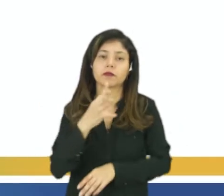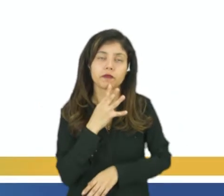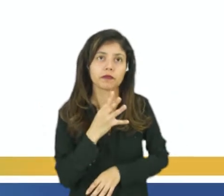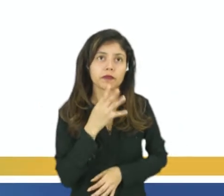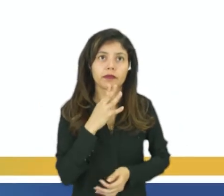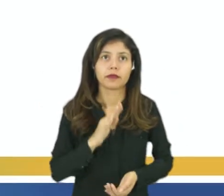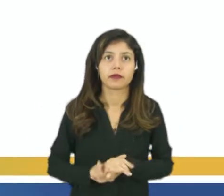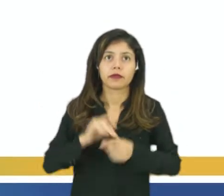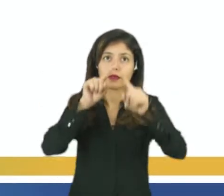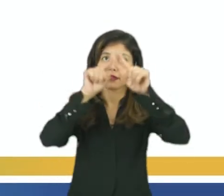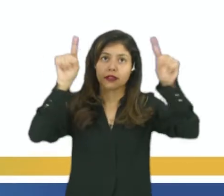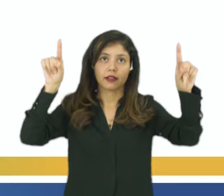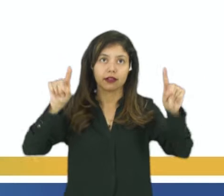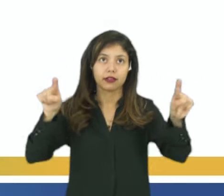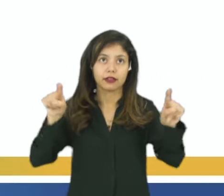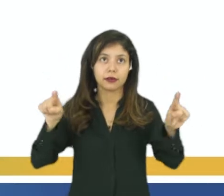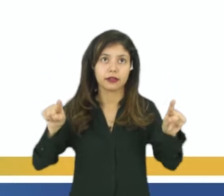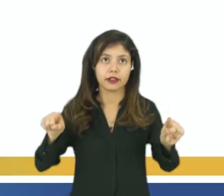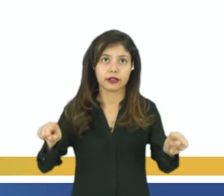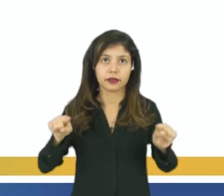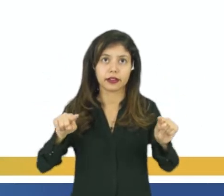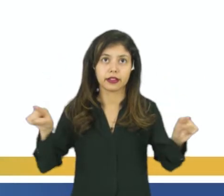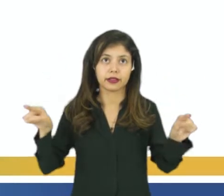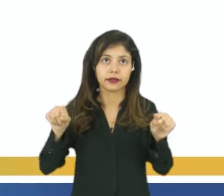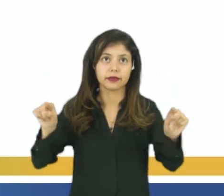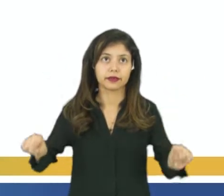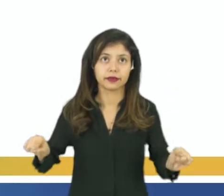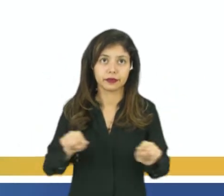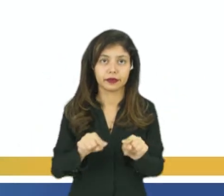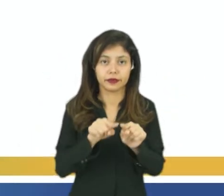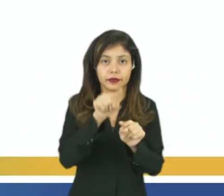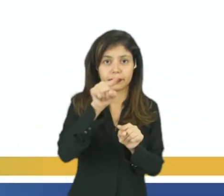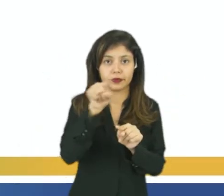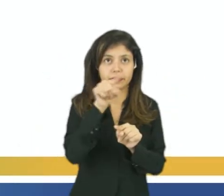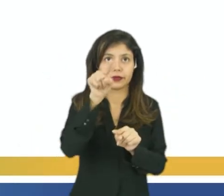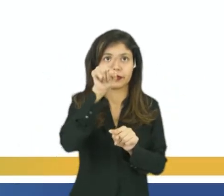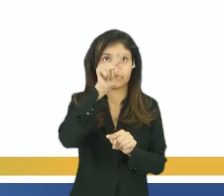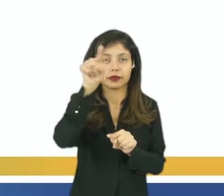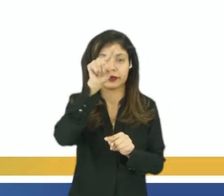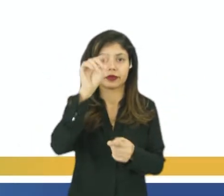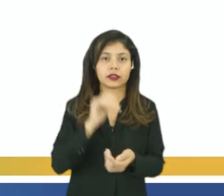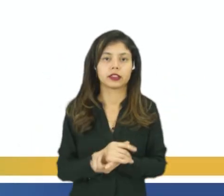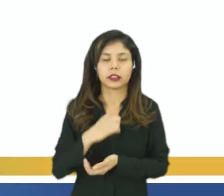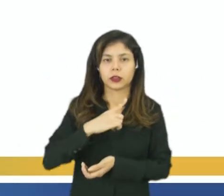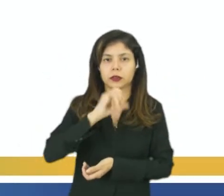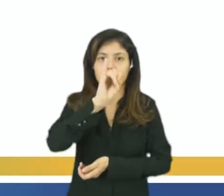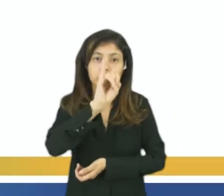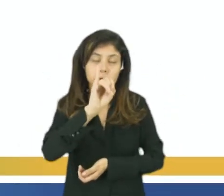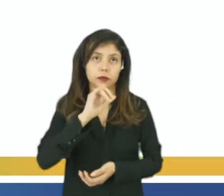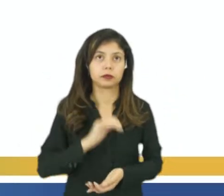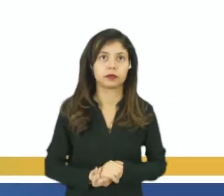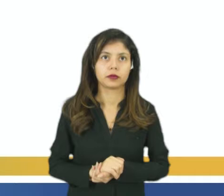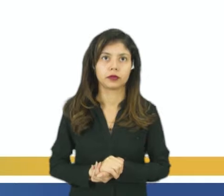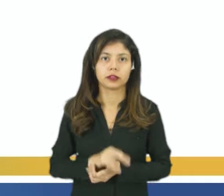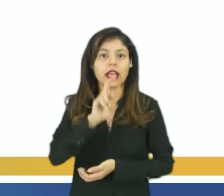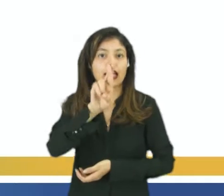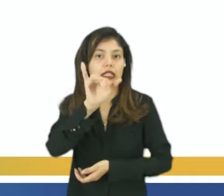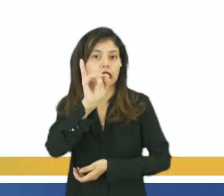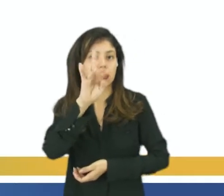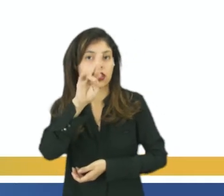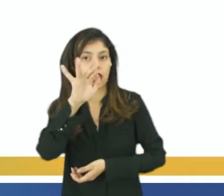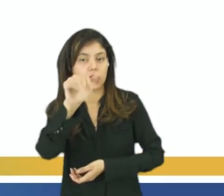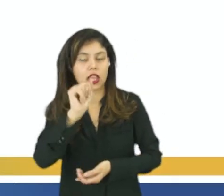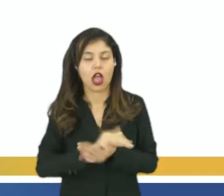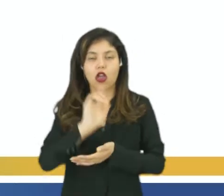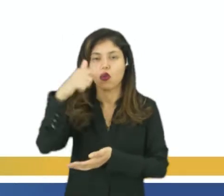sobre o circuito elétrico, vocês estão percebendo aí na imagem que ela tem intensidade, tem resistência